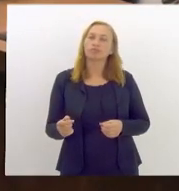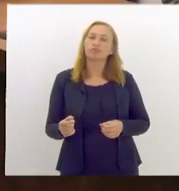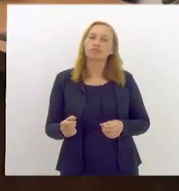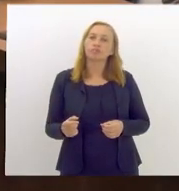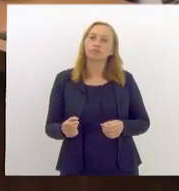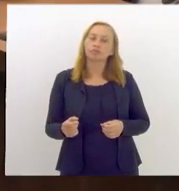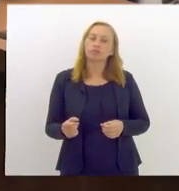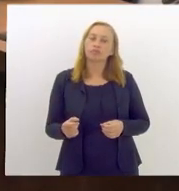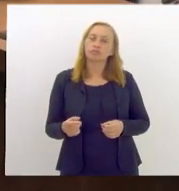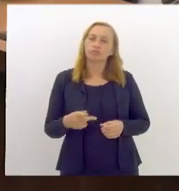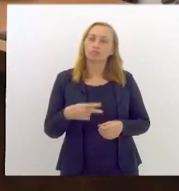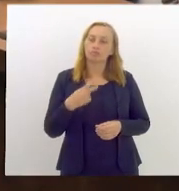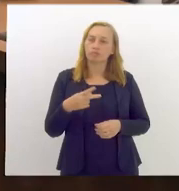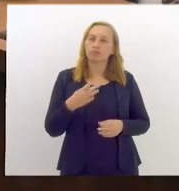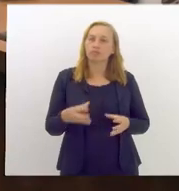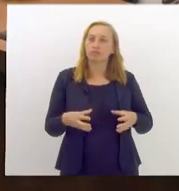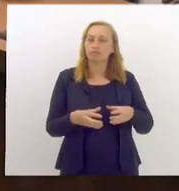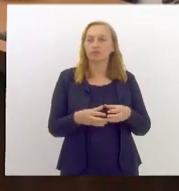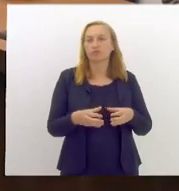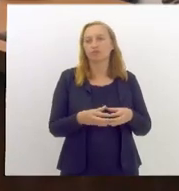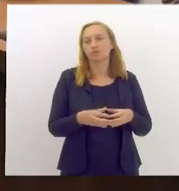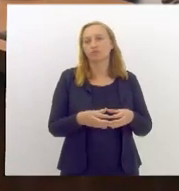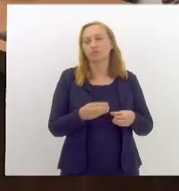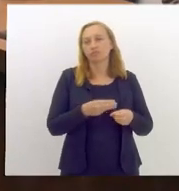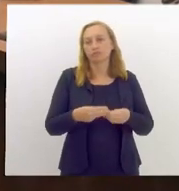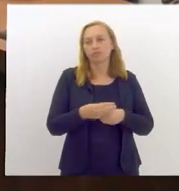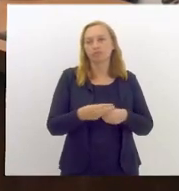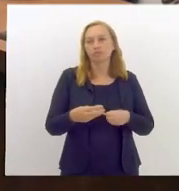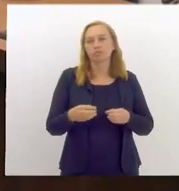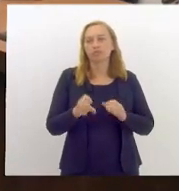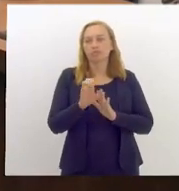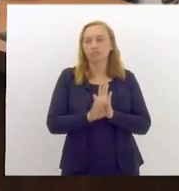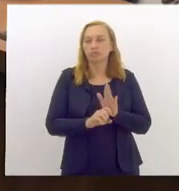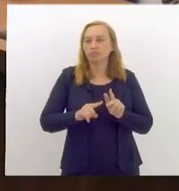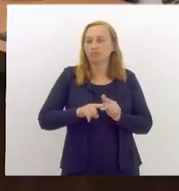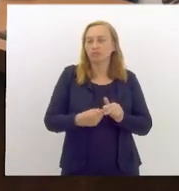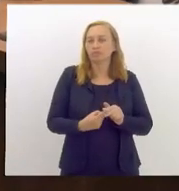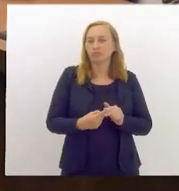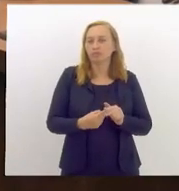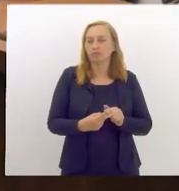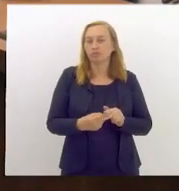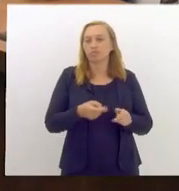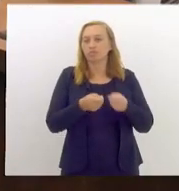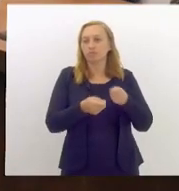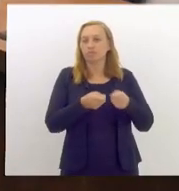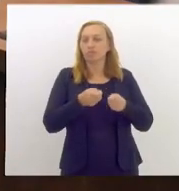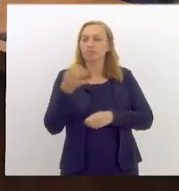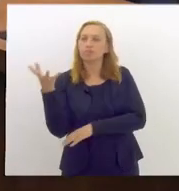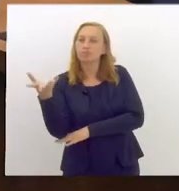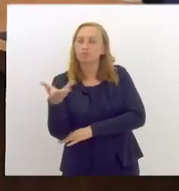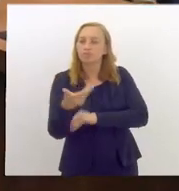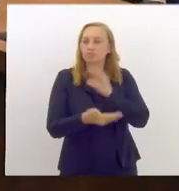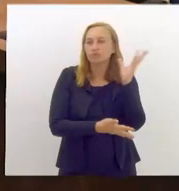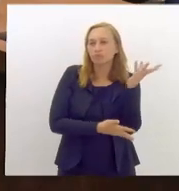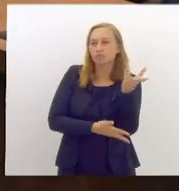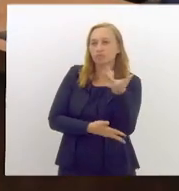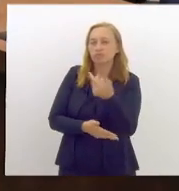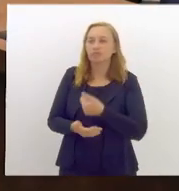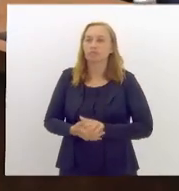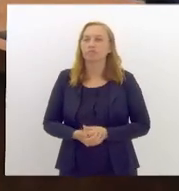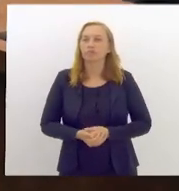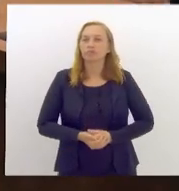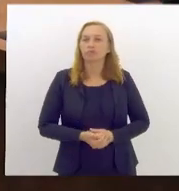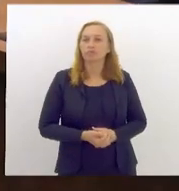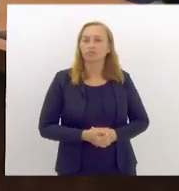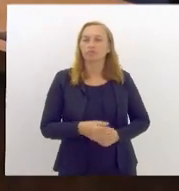é quando for o caso é uma emenda no sentido de buscar aperfeiçoar aí o Controle Ambiental no